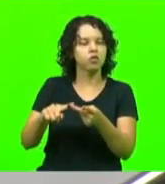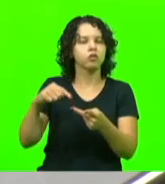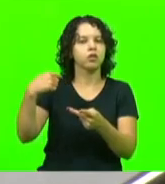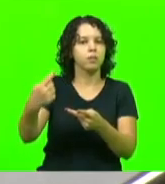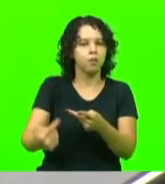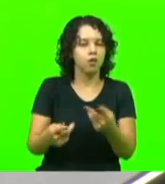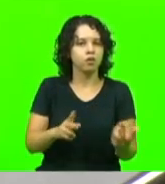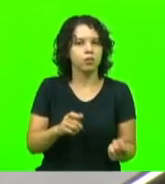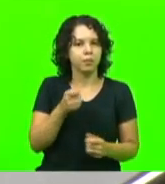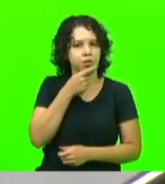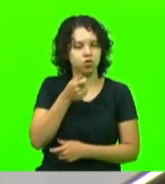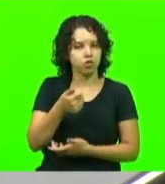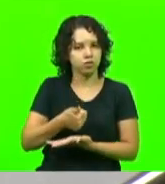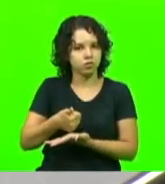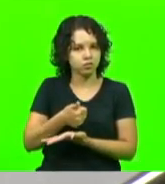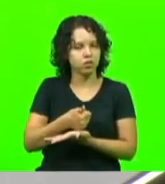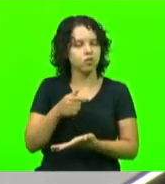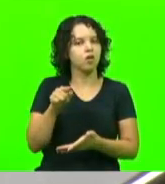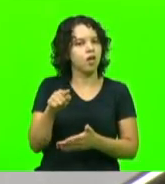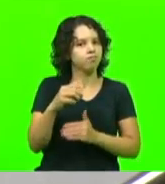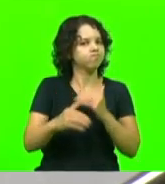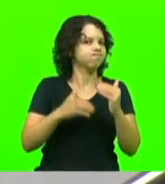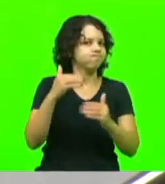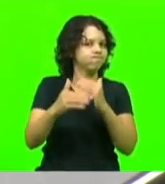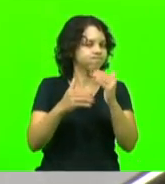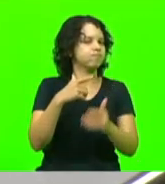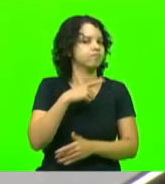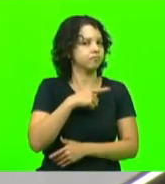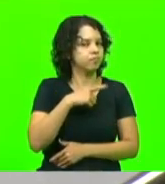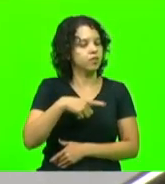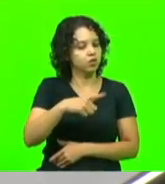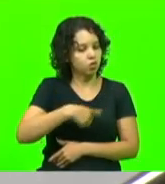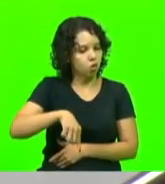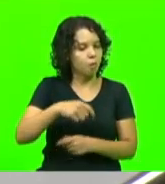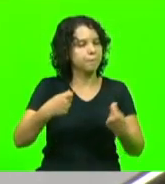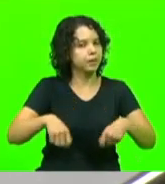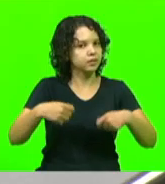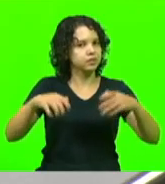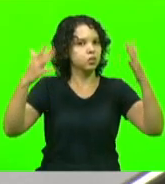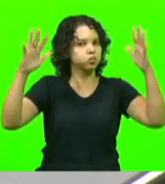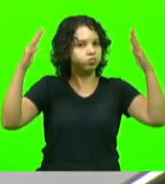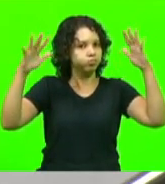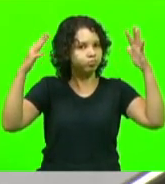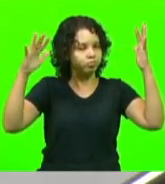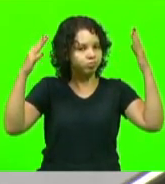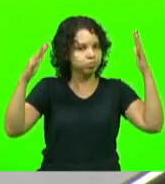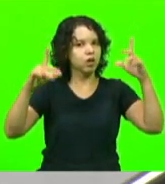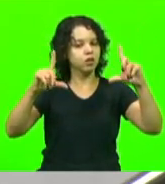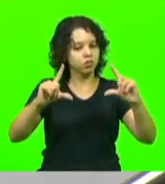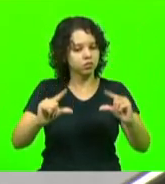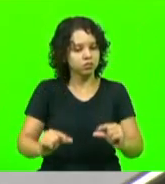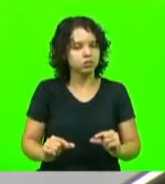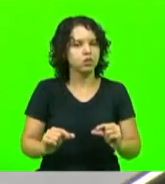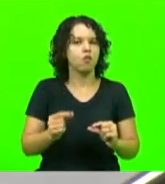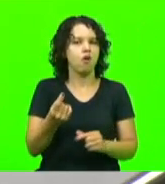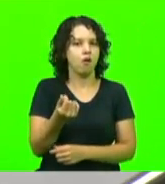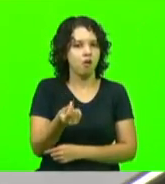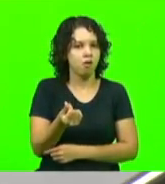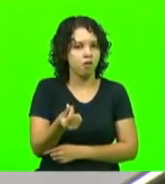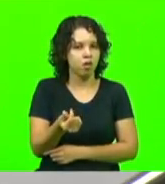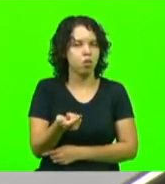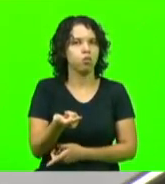evolução muito grande, né? Então, nós temos realmente que comemorar esta redução no valor, é